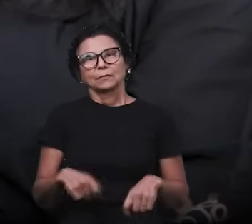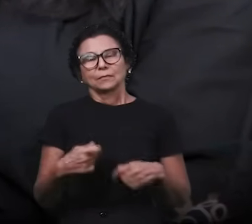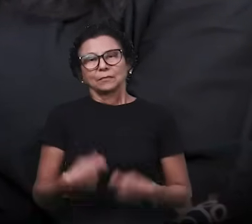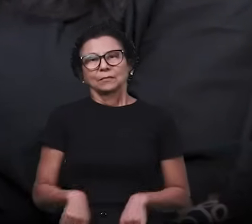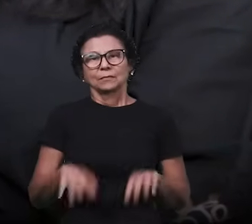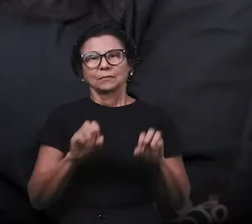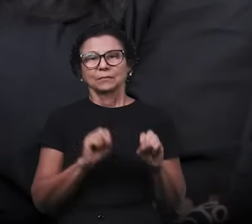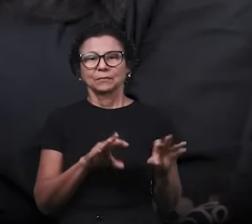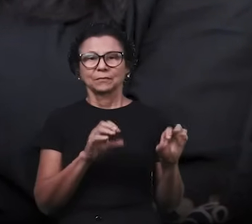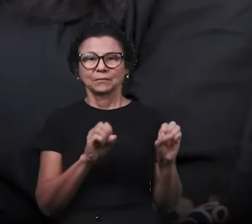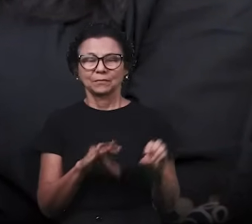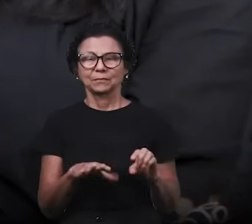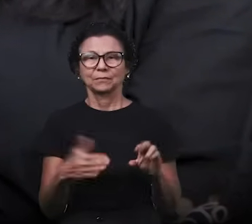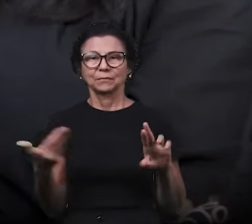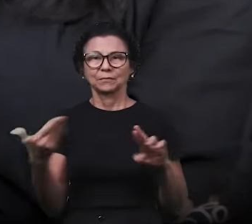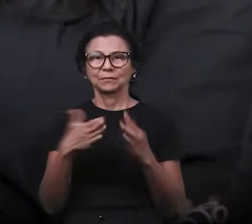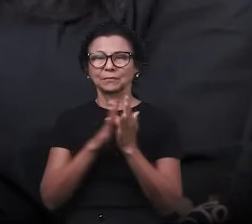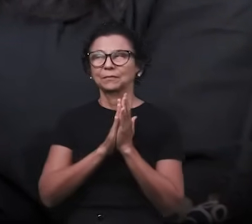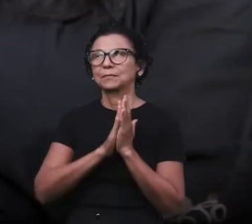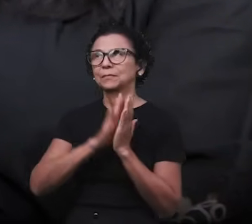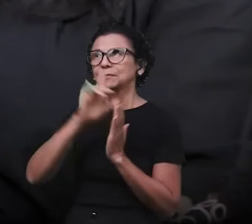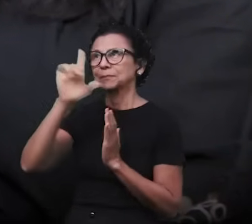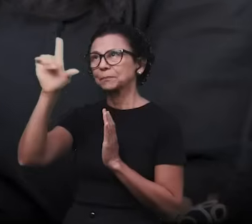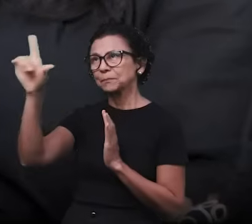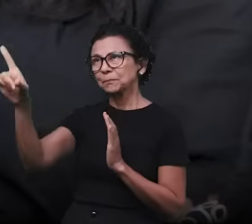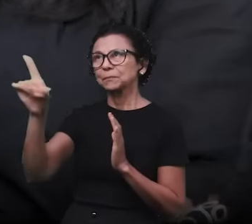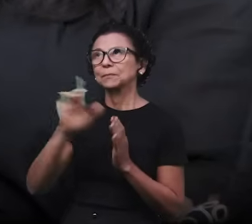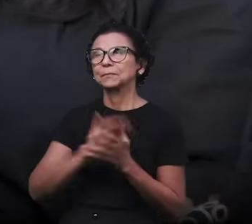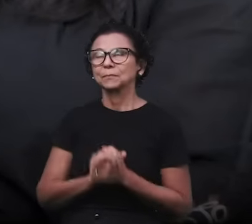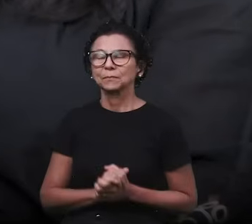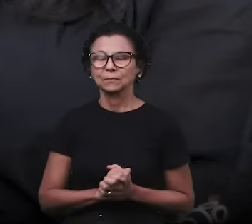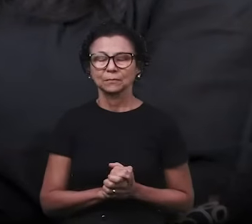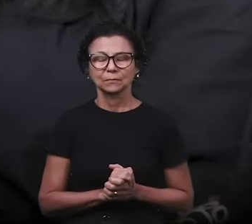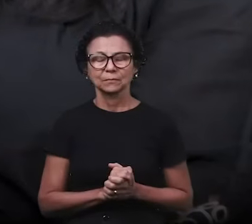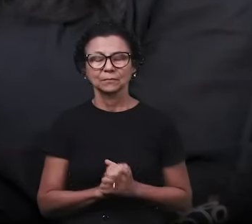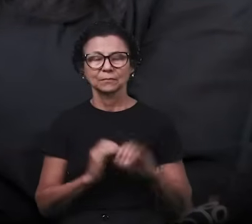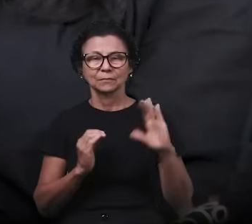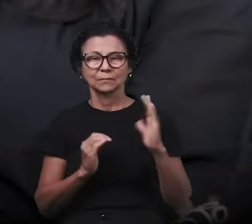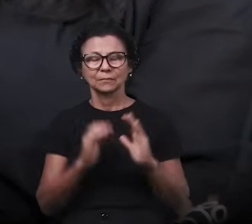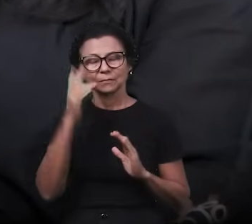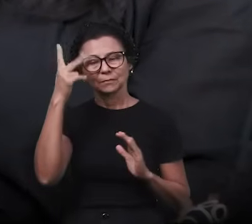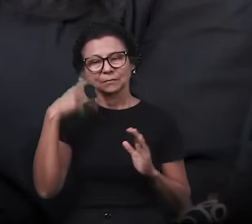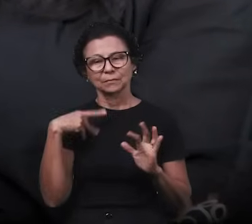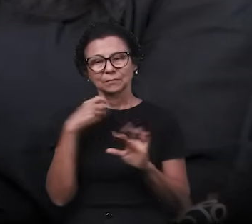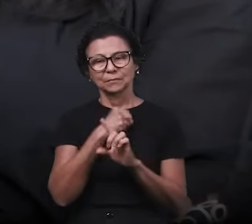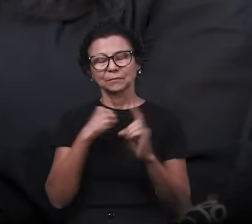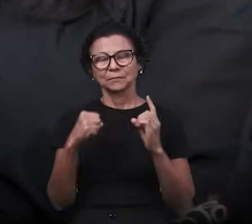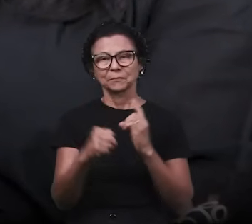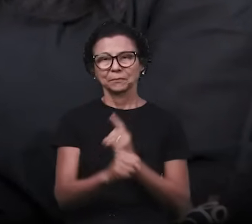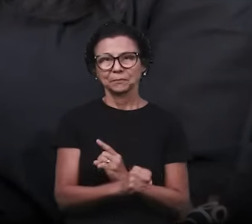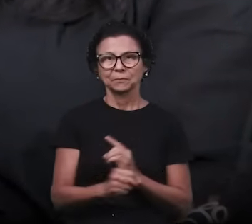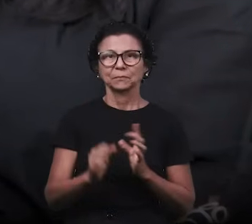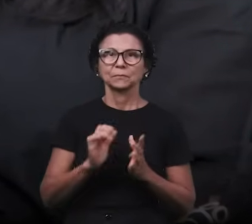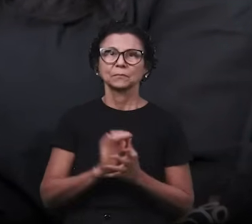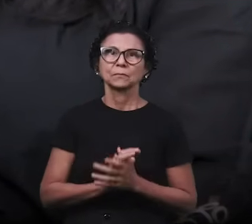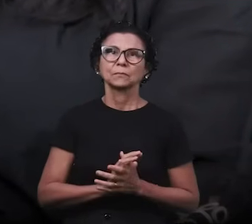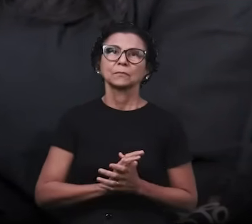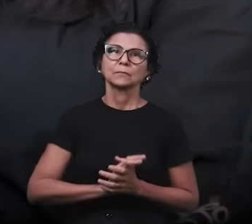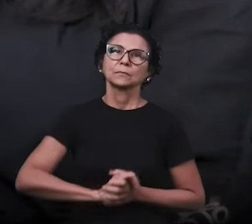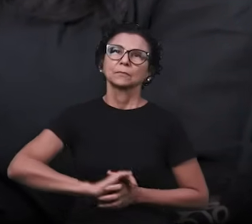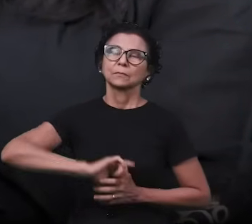ensino fundamentado na palavra e nas ciências humanas e sociais. Compartilhe esses episódios e que o Senhor